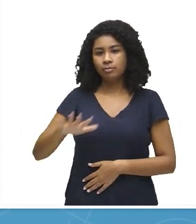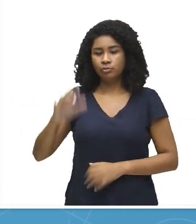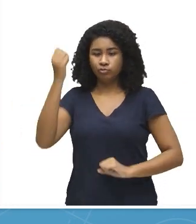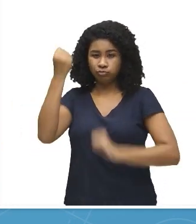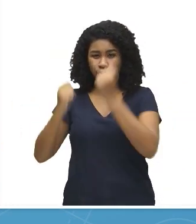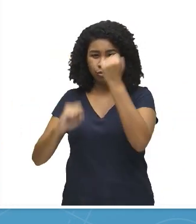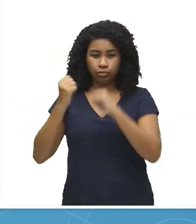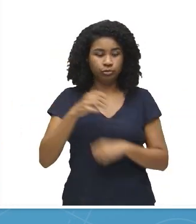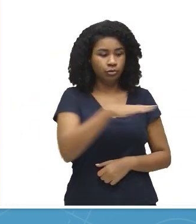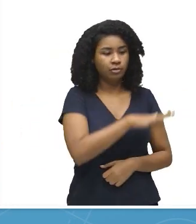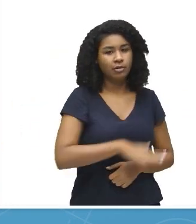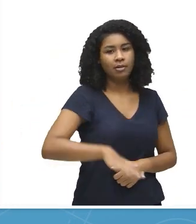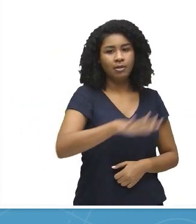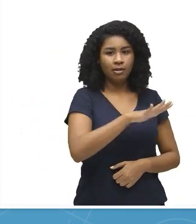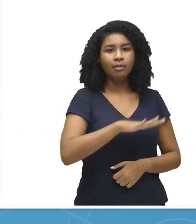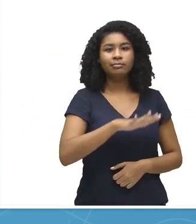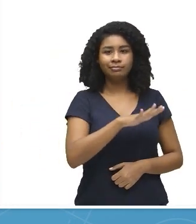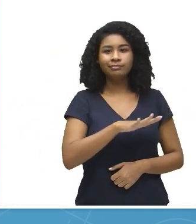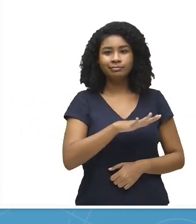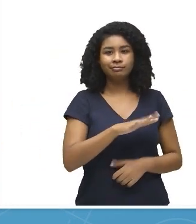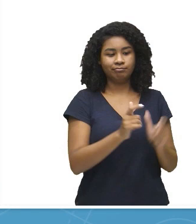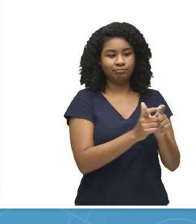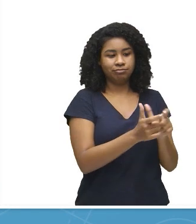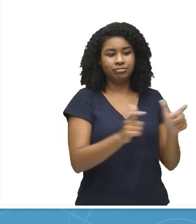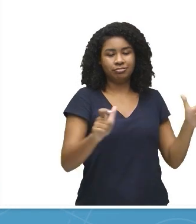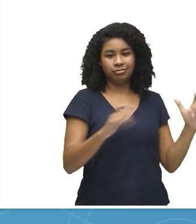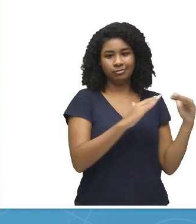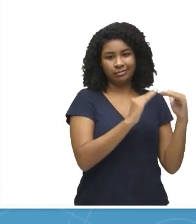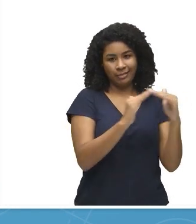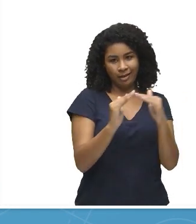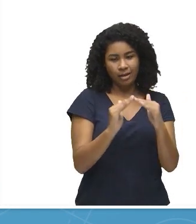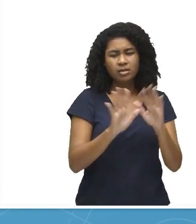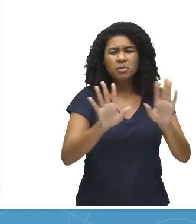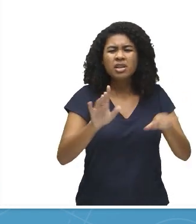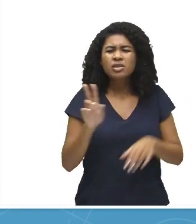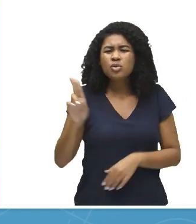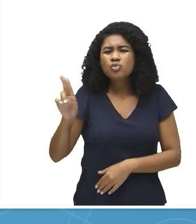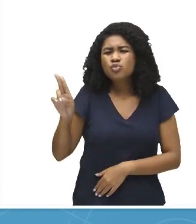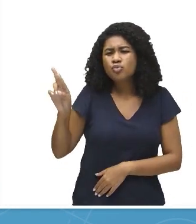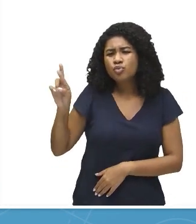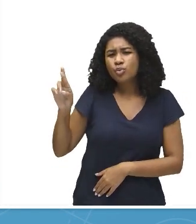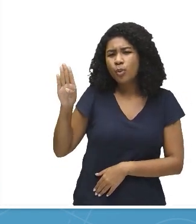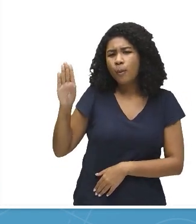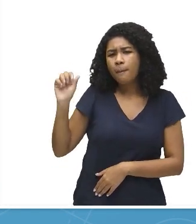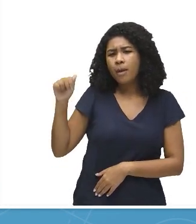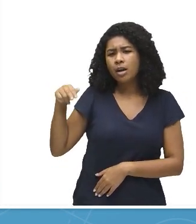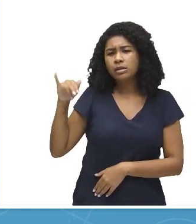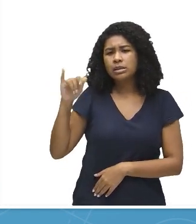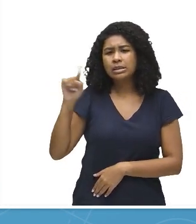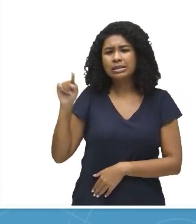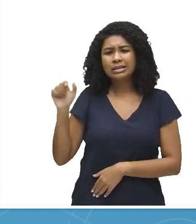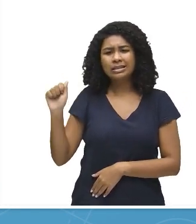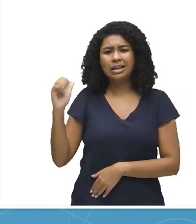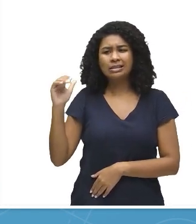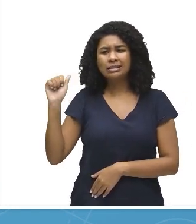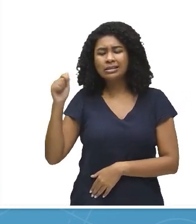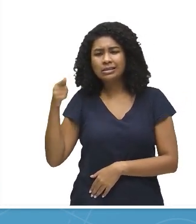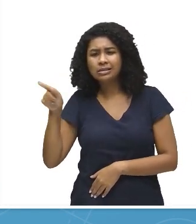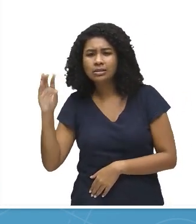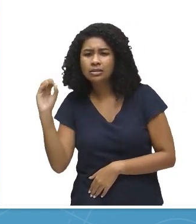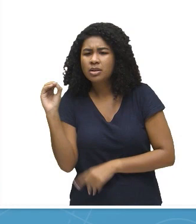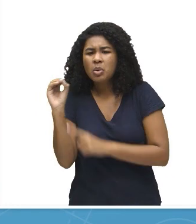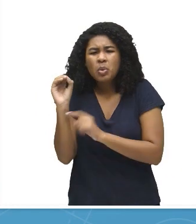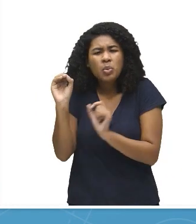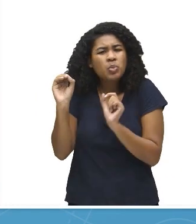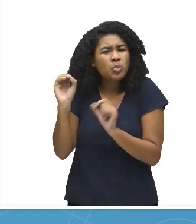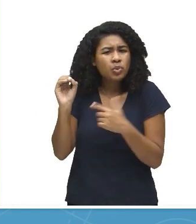a gente entender o que é urbanização, como foi que aconteceu, a gente precisa